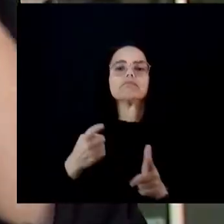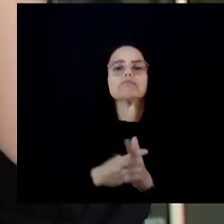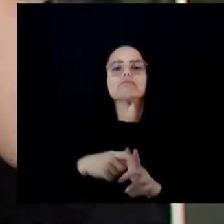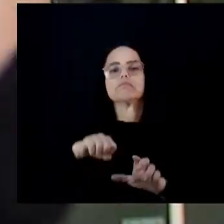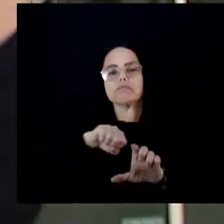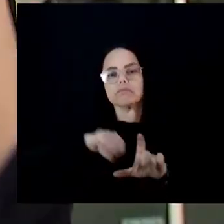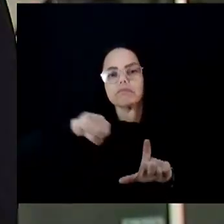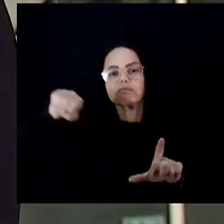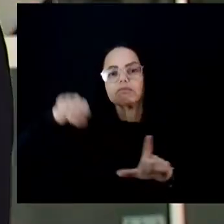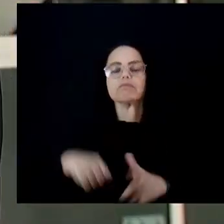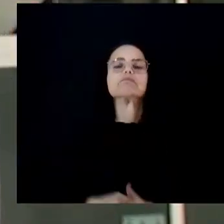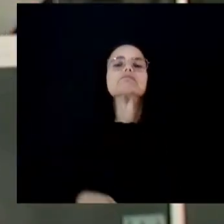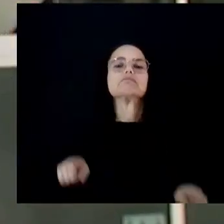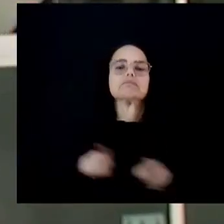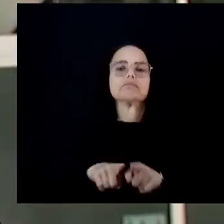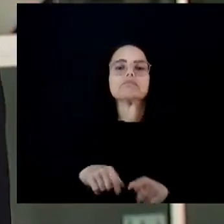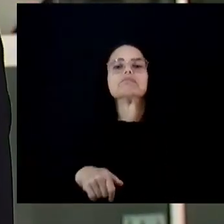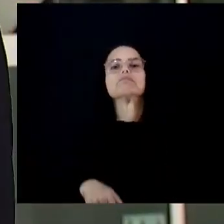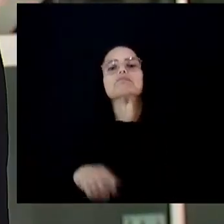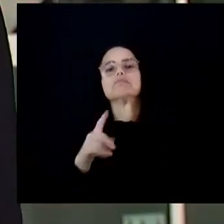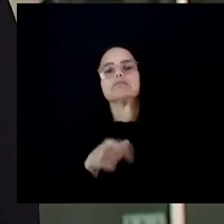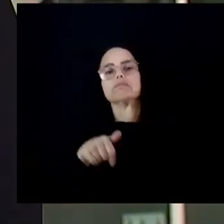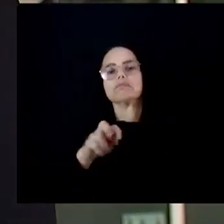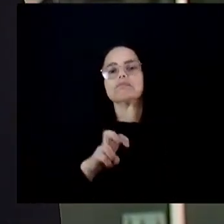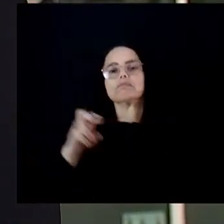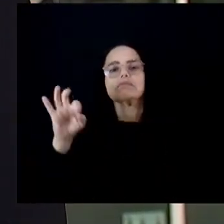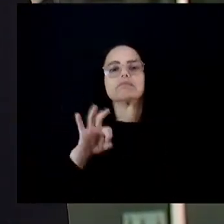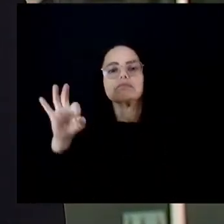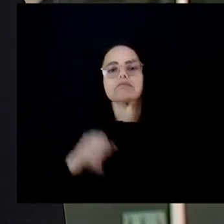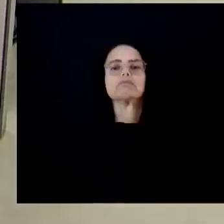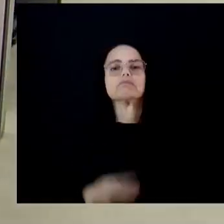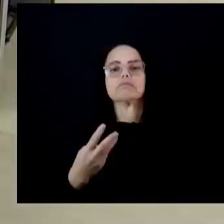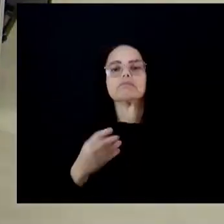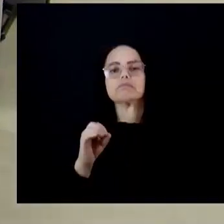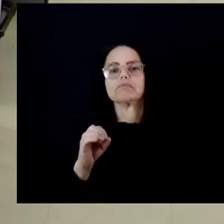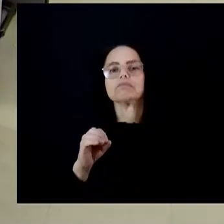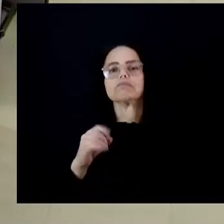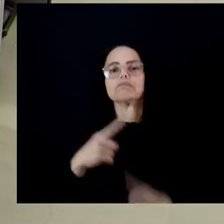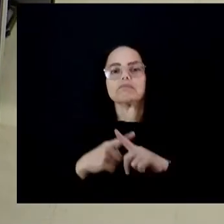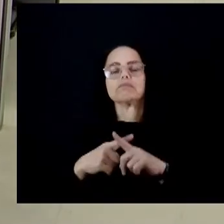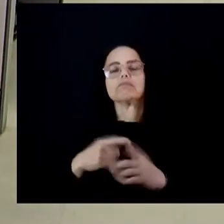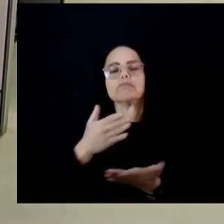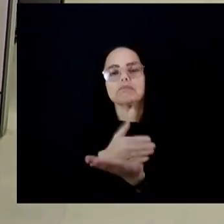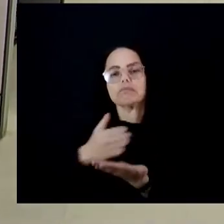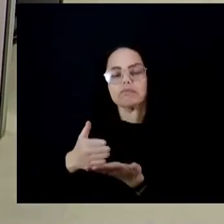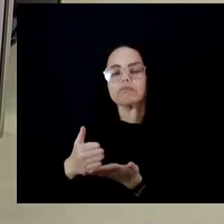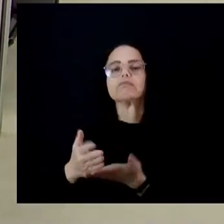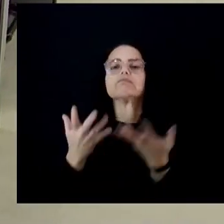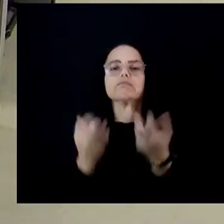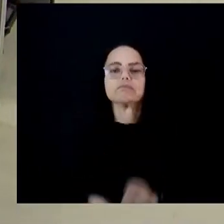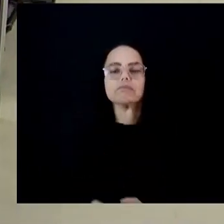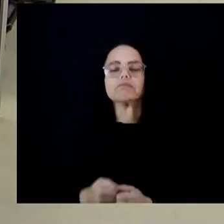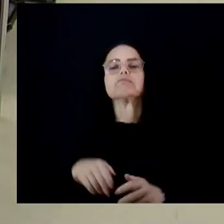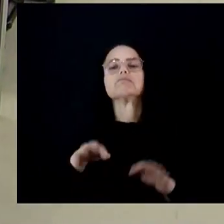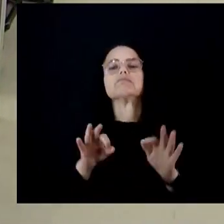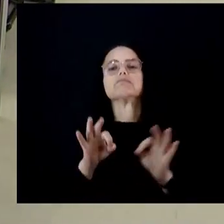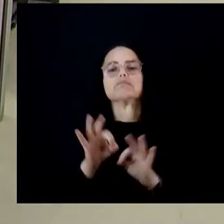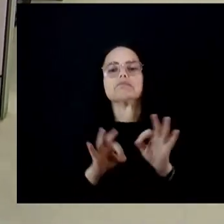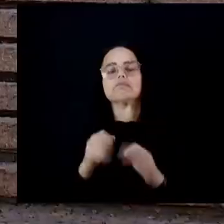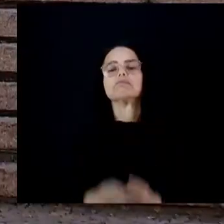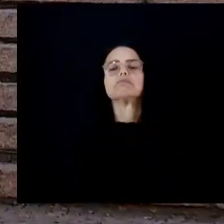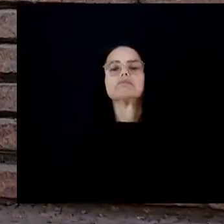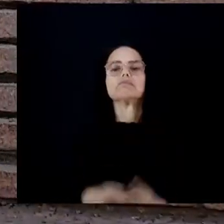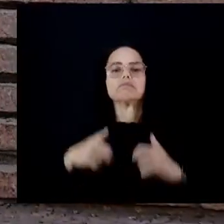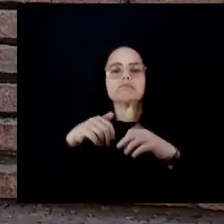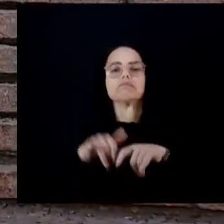descontos podem chegar até 75% e até 30 vezes o parcelamento. A adesão ao programa será realizada de forma eletrônica pelo